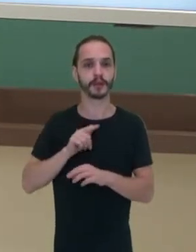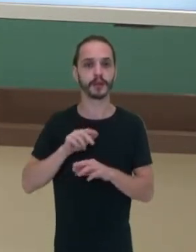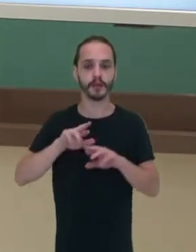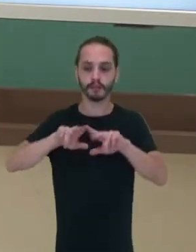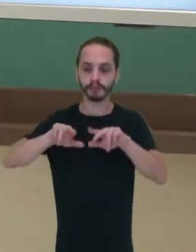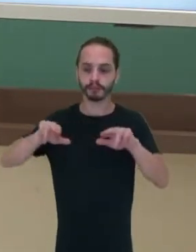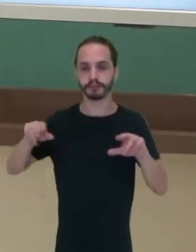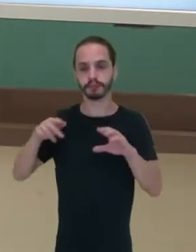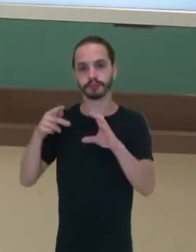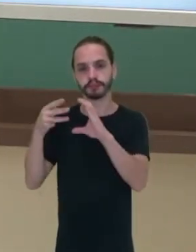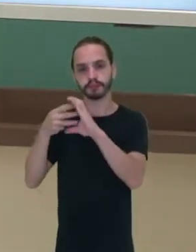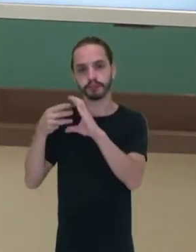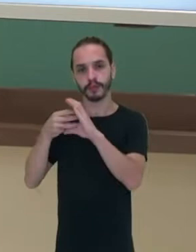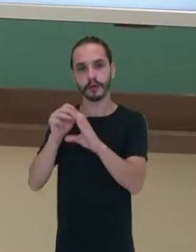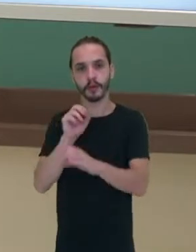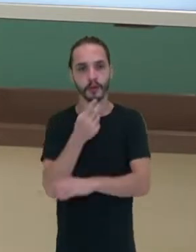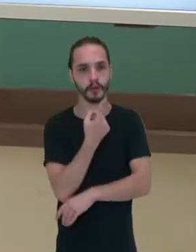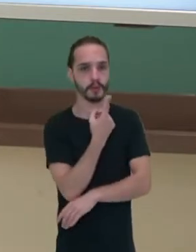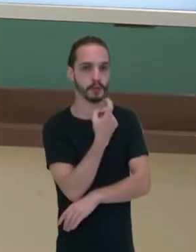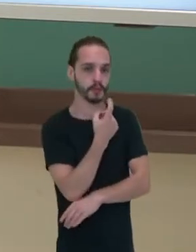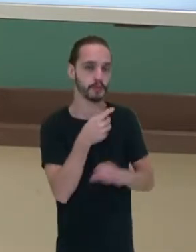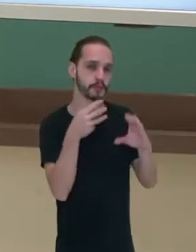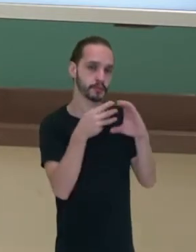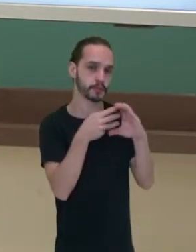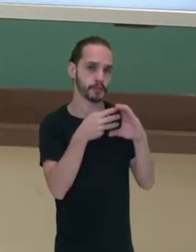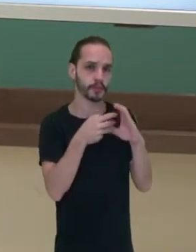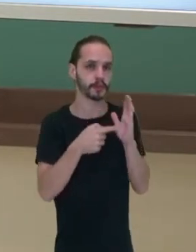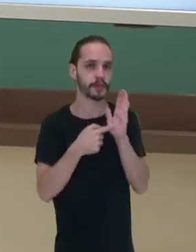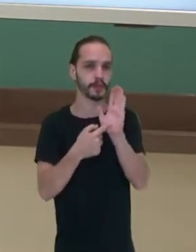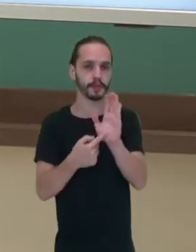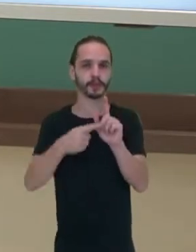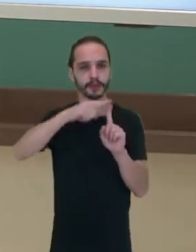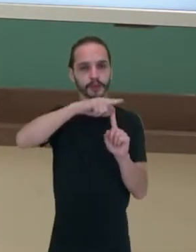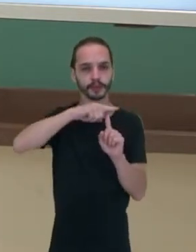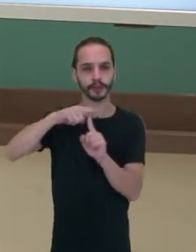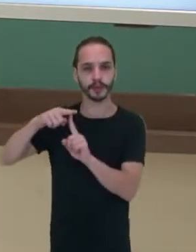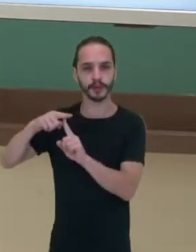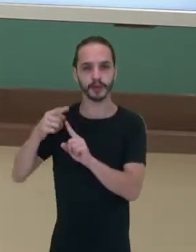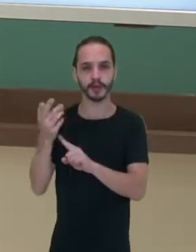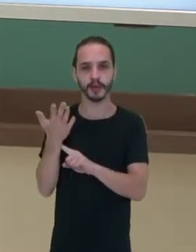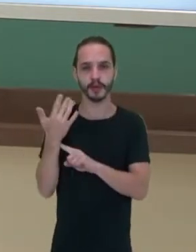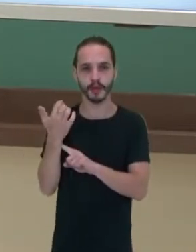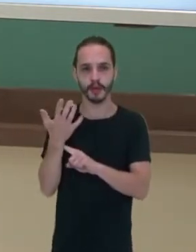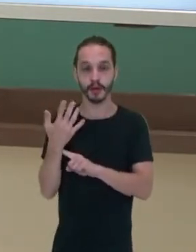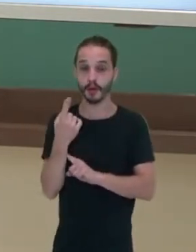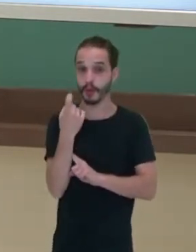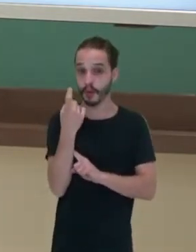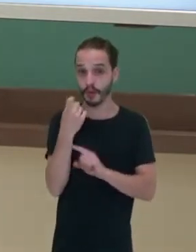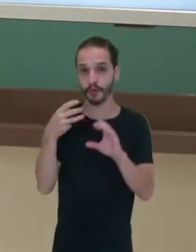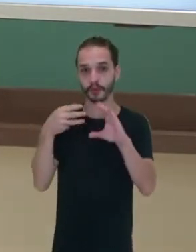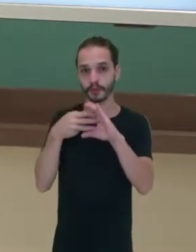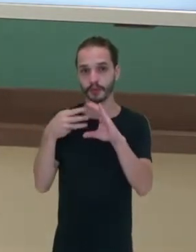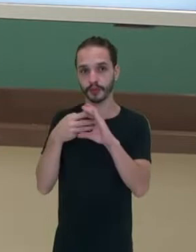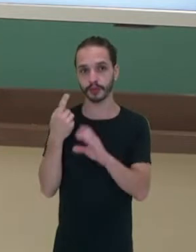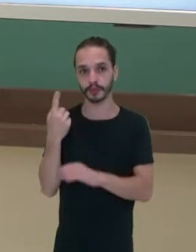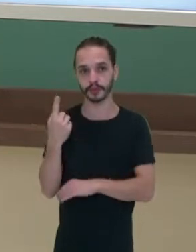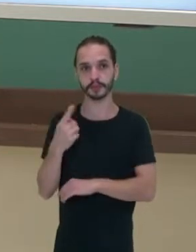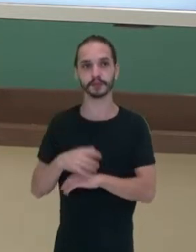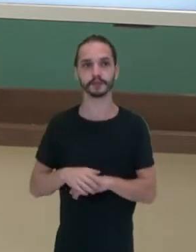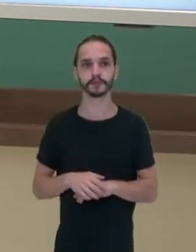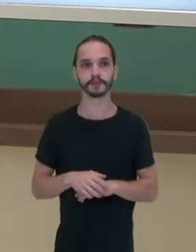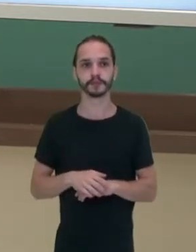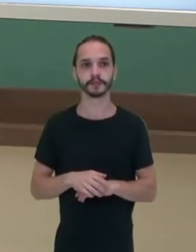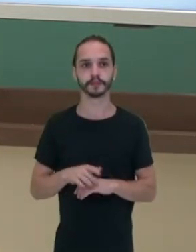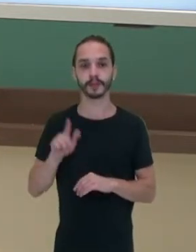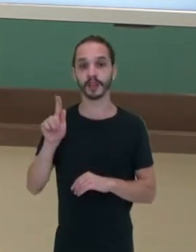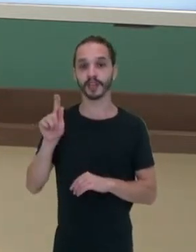e unicelulares. Então aqui eu trago para você alguns tipos de algas unicelulares, né? As dinoflageladas, que é